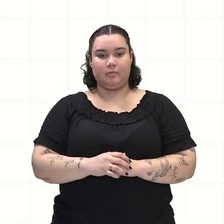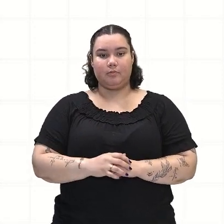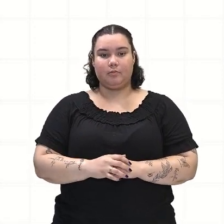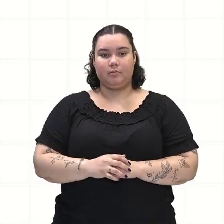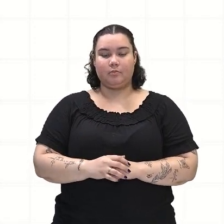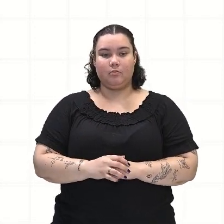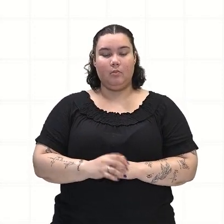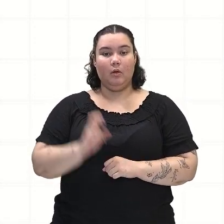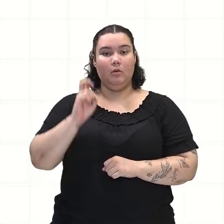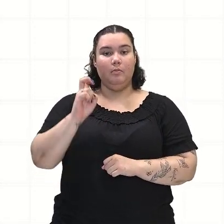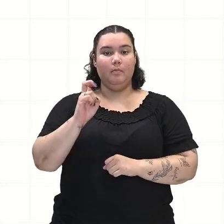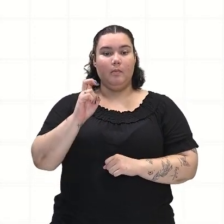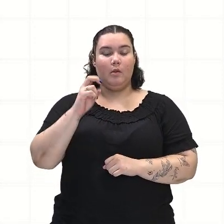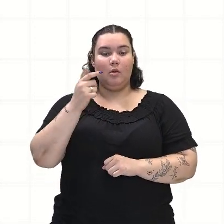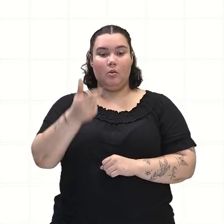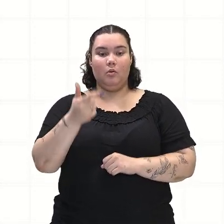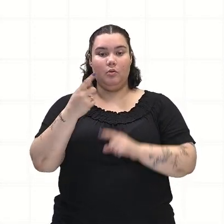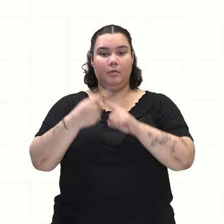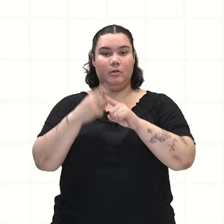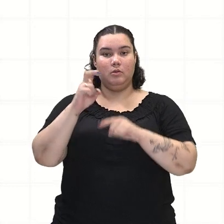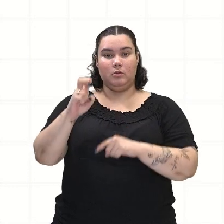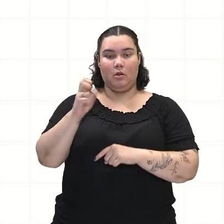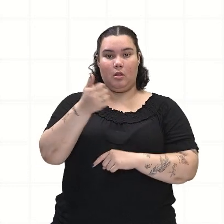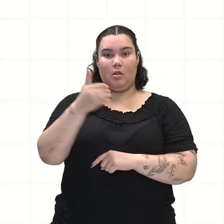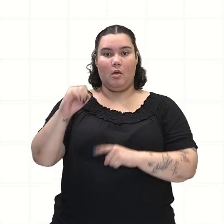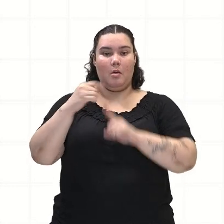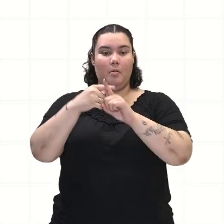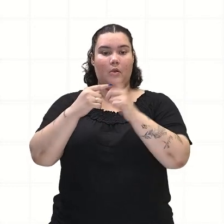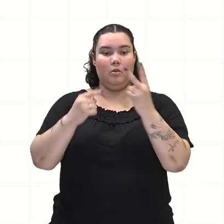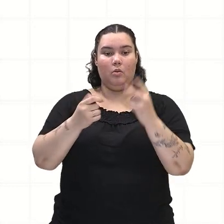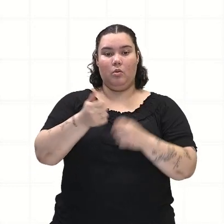2. 2 vezes 5, 10 com 2,